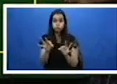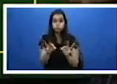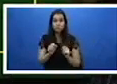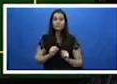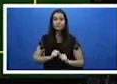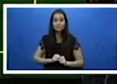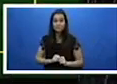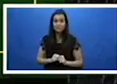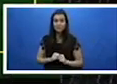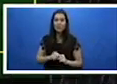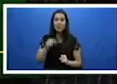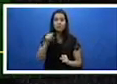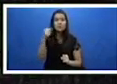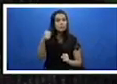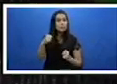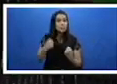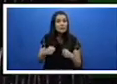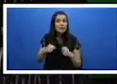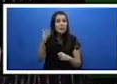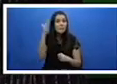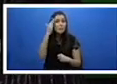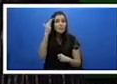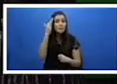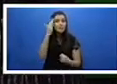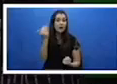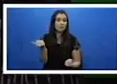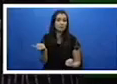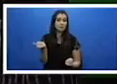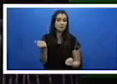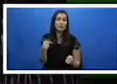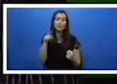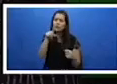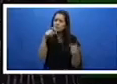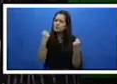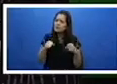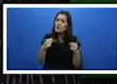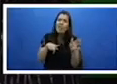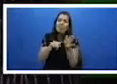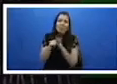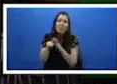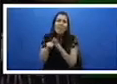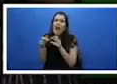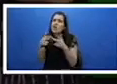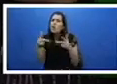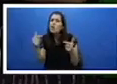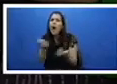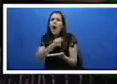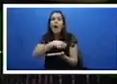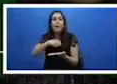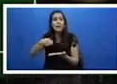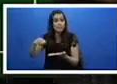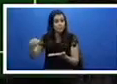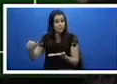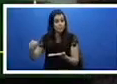planejamento, tá? Você pensar, você analisar o que você vai escrever, tá,